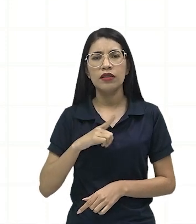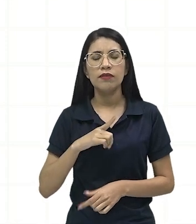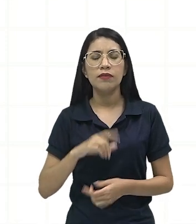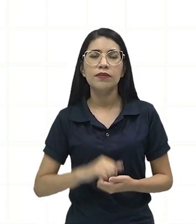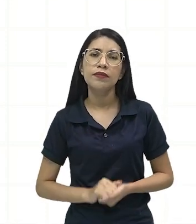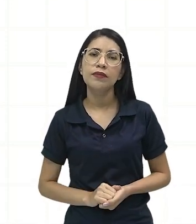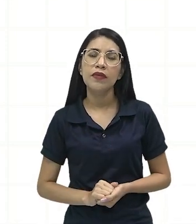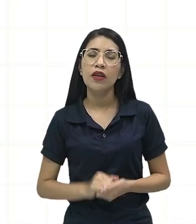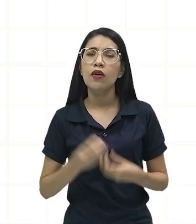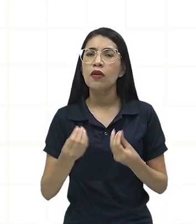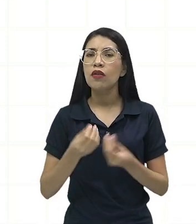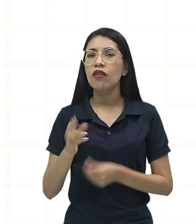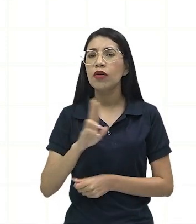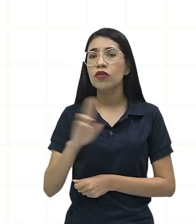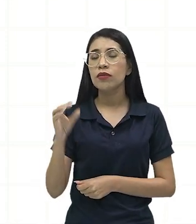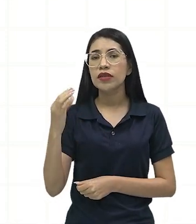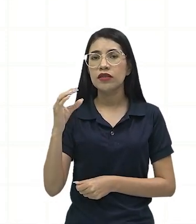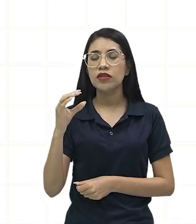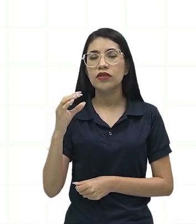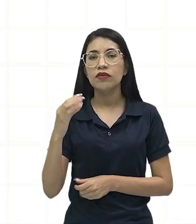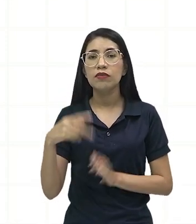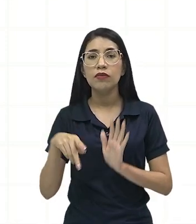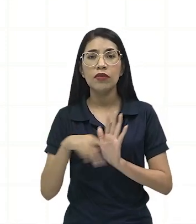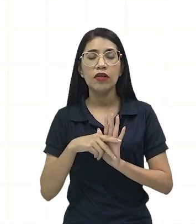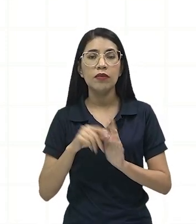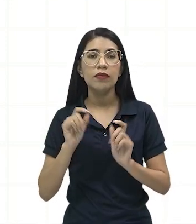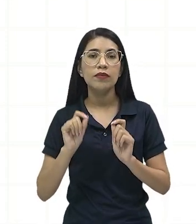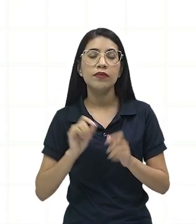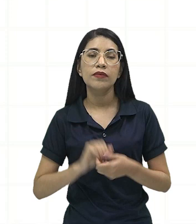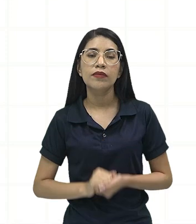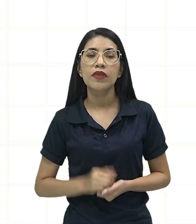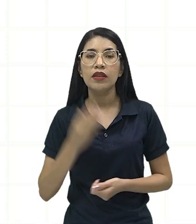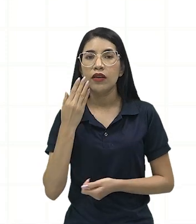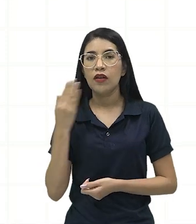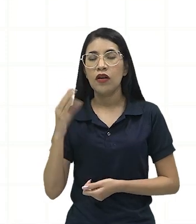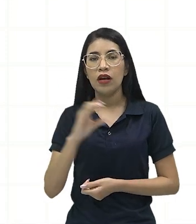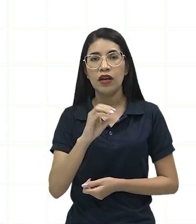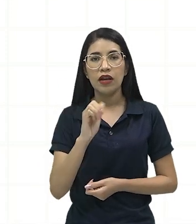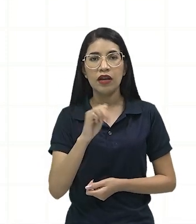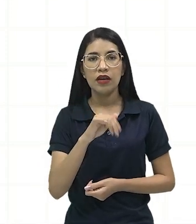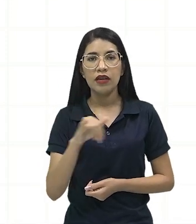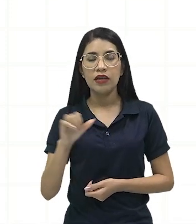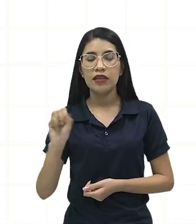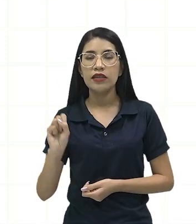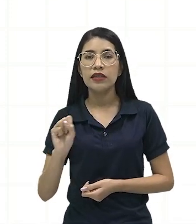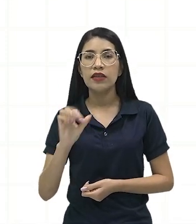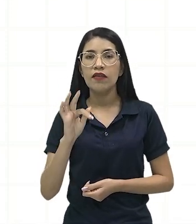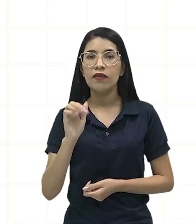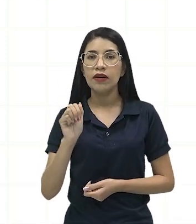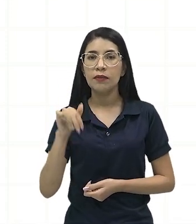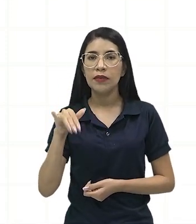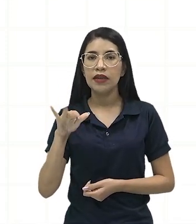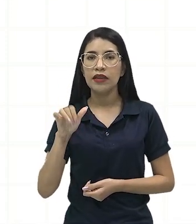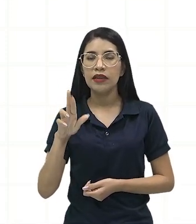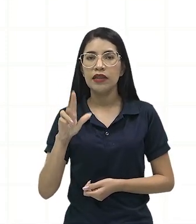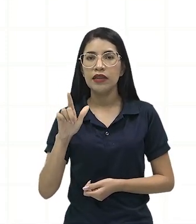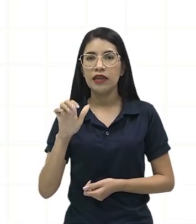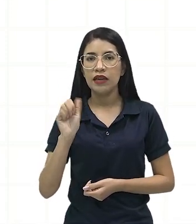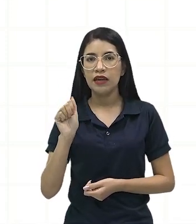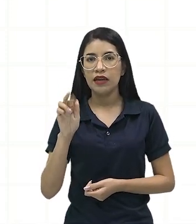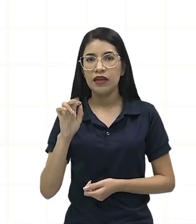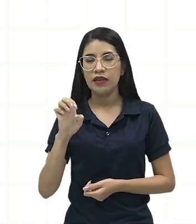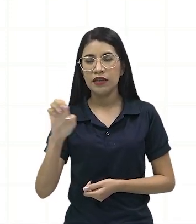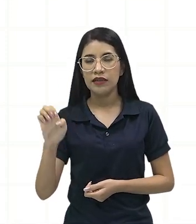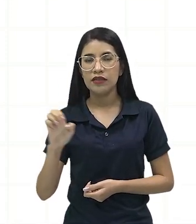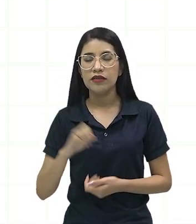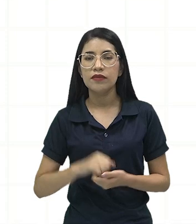nome científico dessa espécie? Aqui a gente está vendo, olha, Canis familiaris é o nome científico do